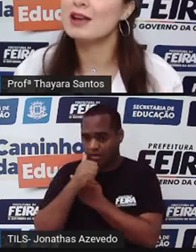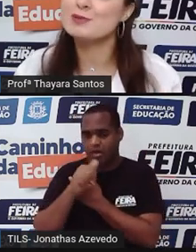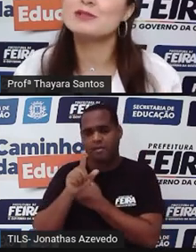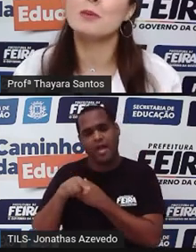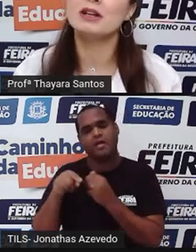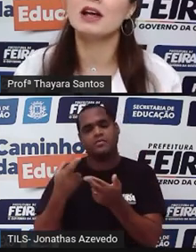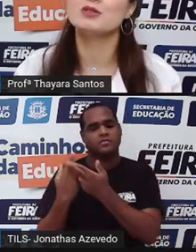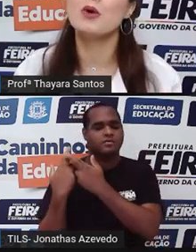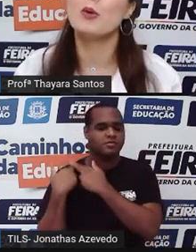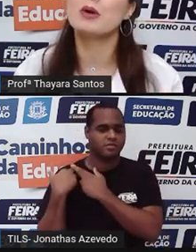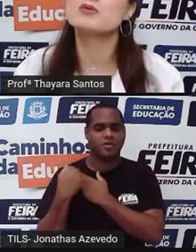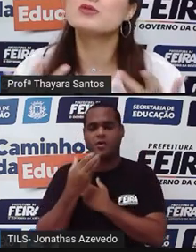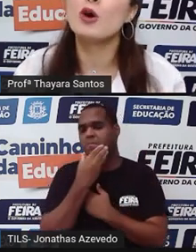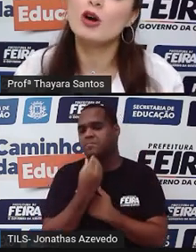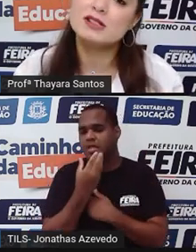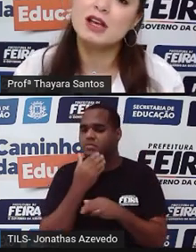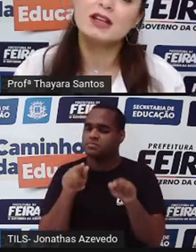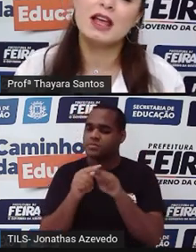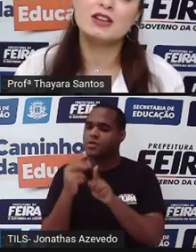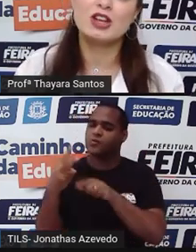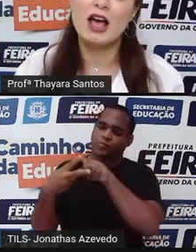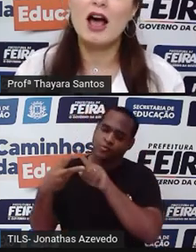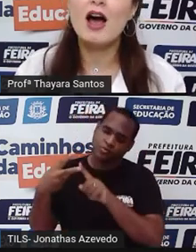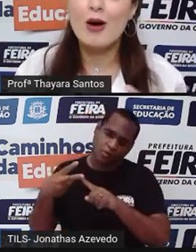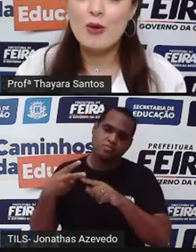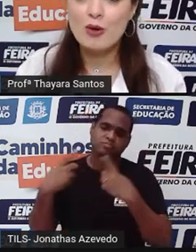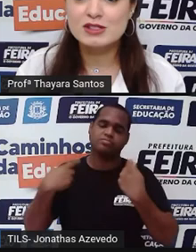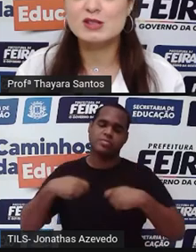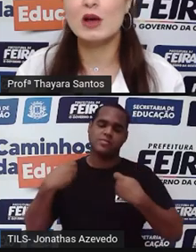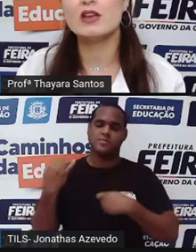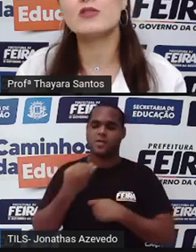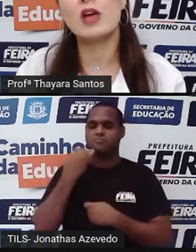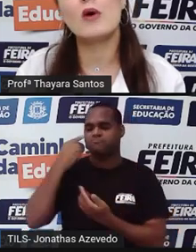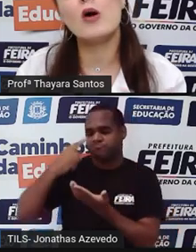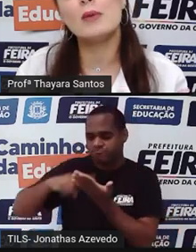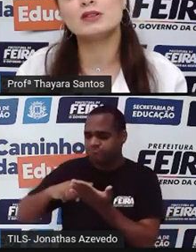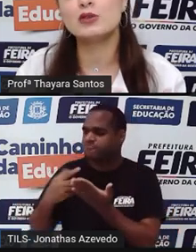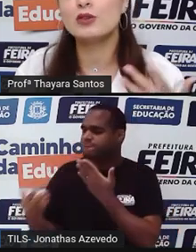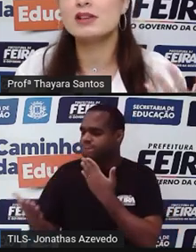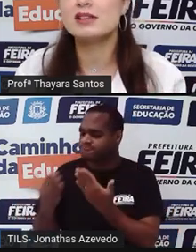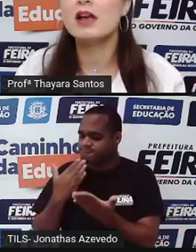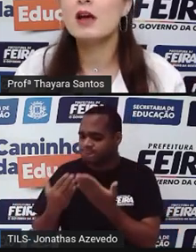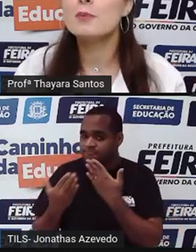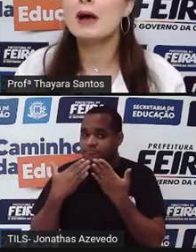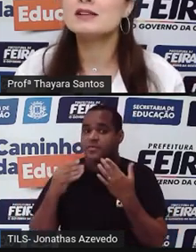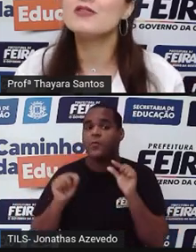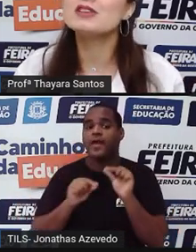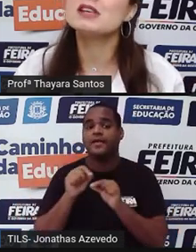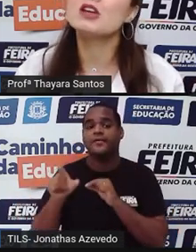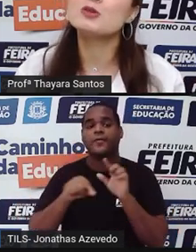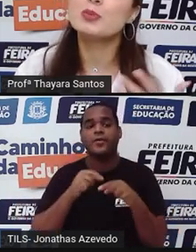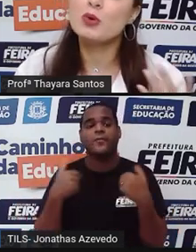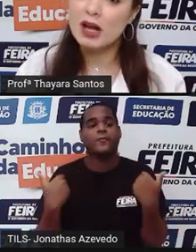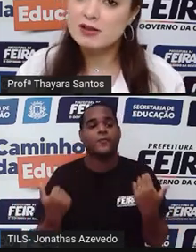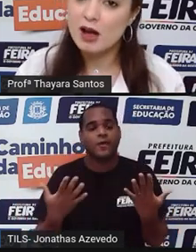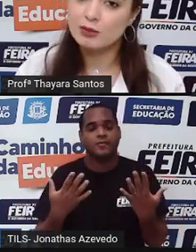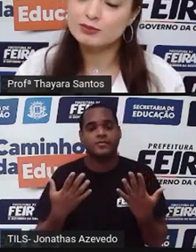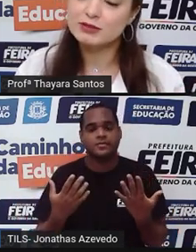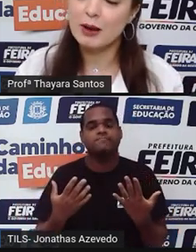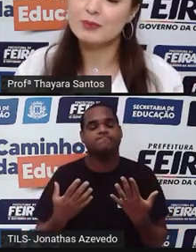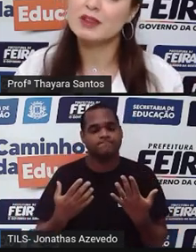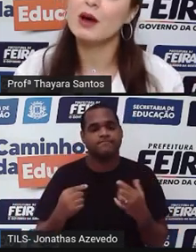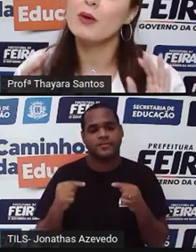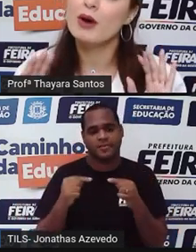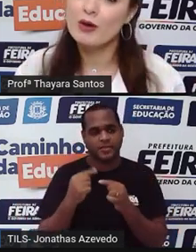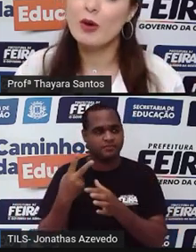é mas também a responsabilidade do homem os dois tem que chegar a um consenso aí veio Qual é o método que vai ser mais eficiente para o